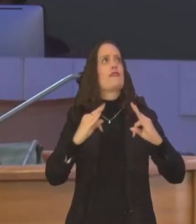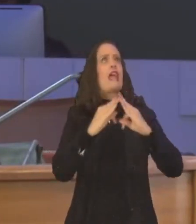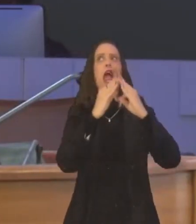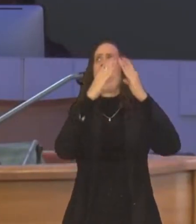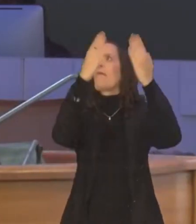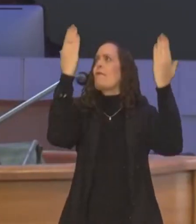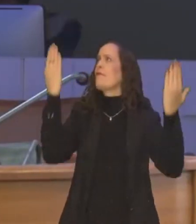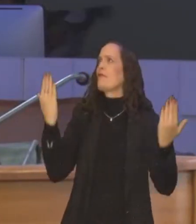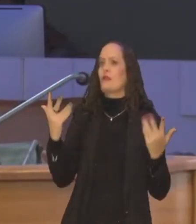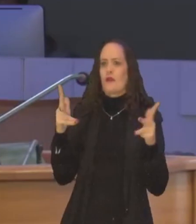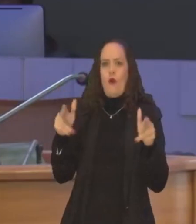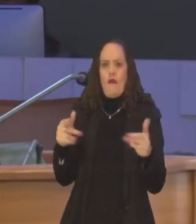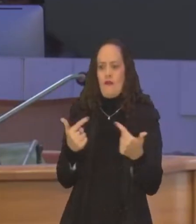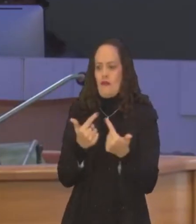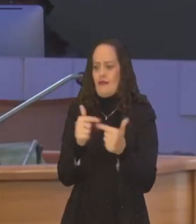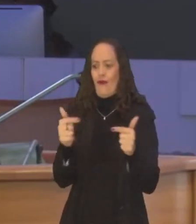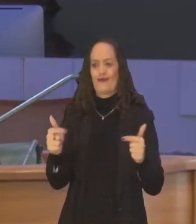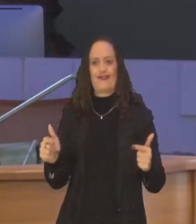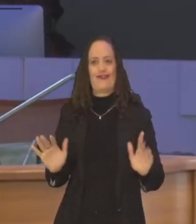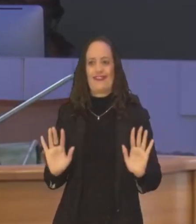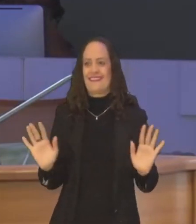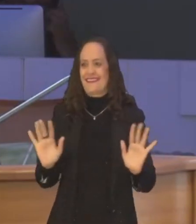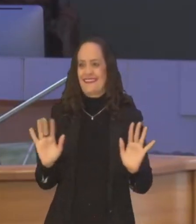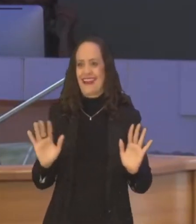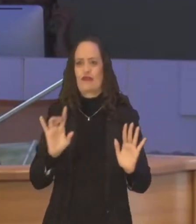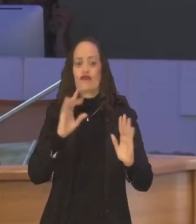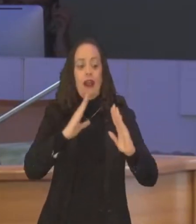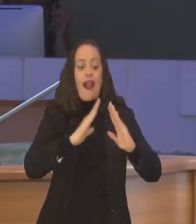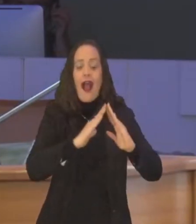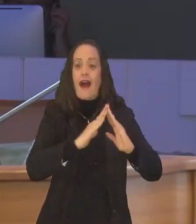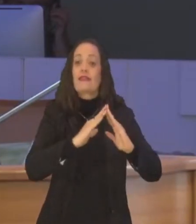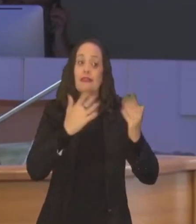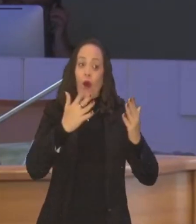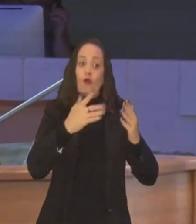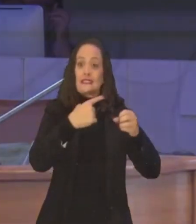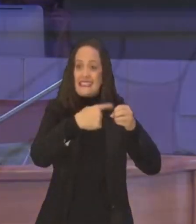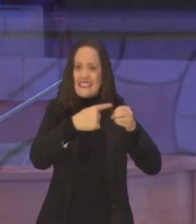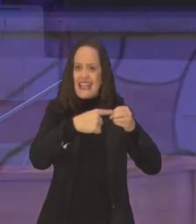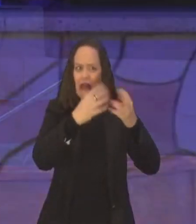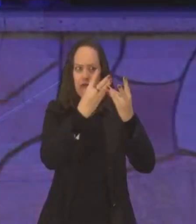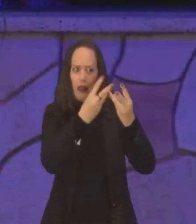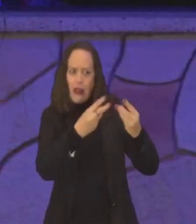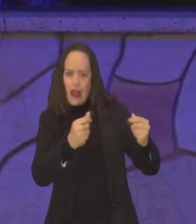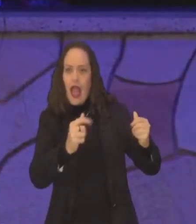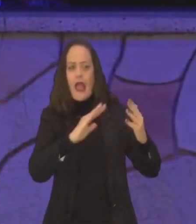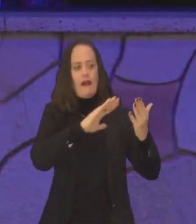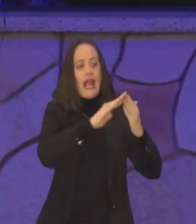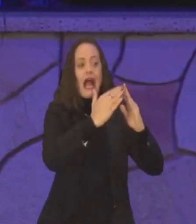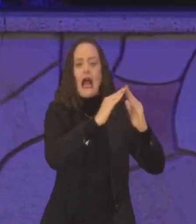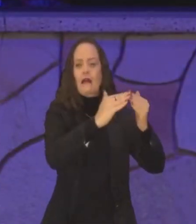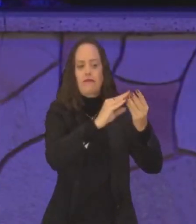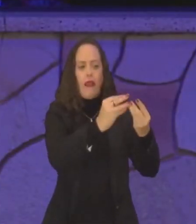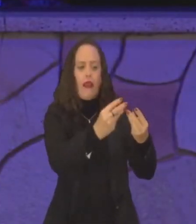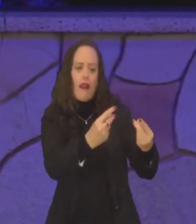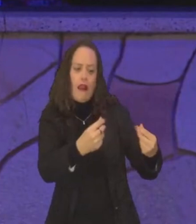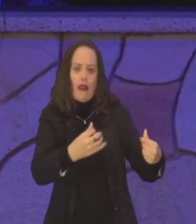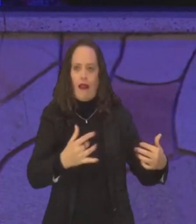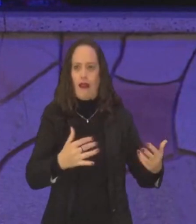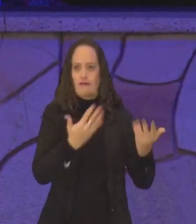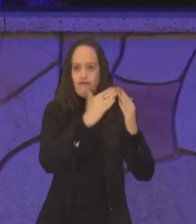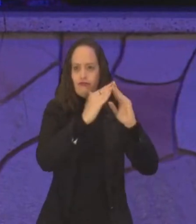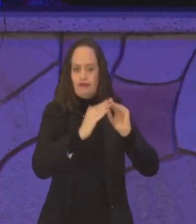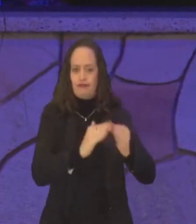nós não temos um templo, isso só vai se dar no terceiro e quarto século, com a fim da perseguição, a partir